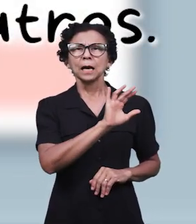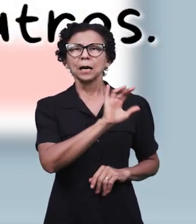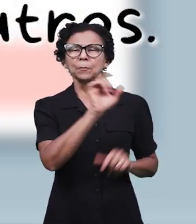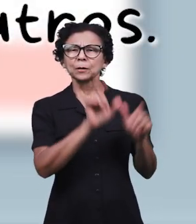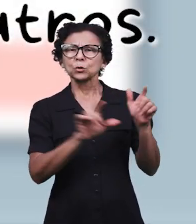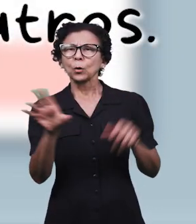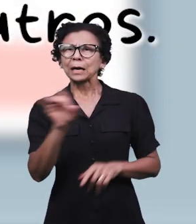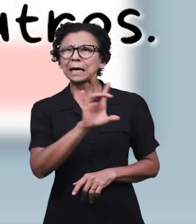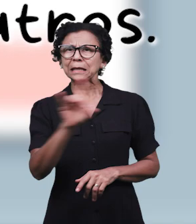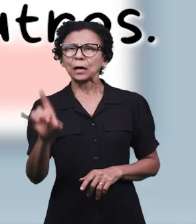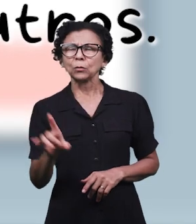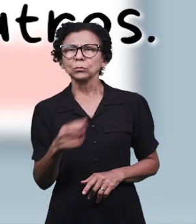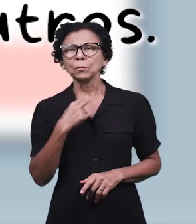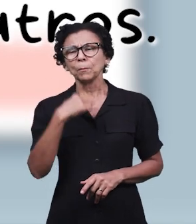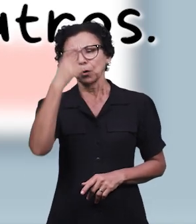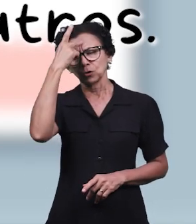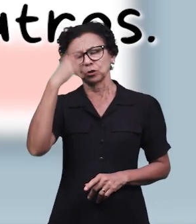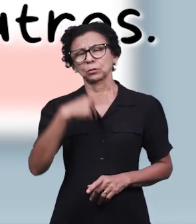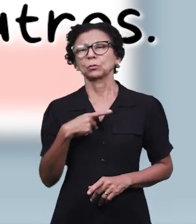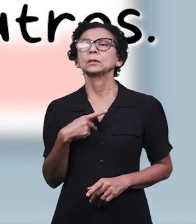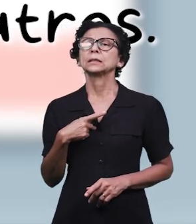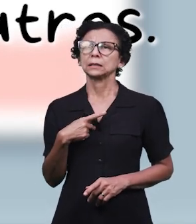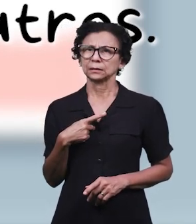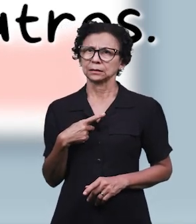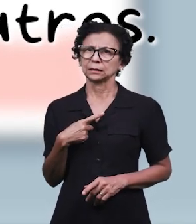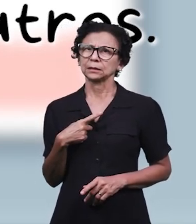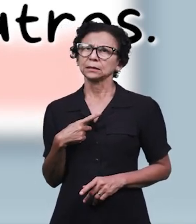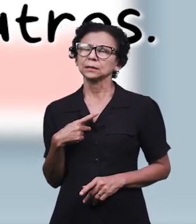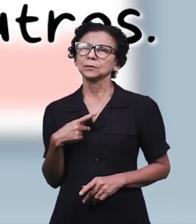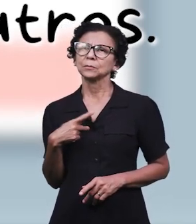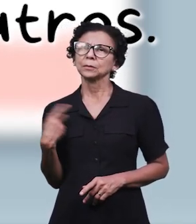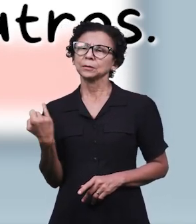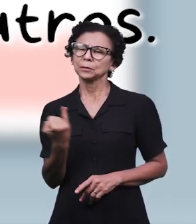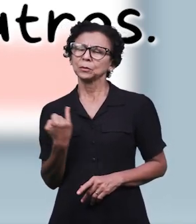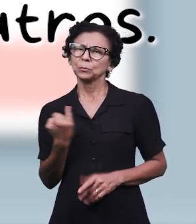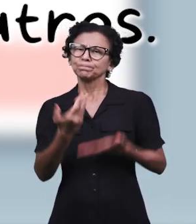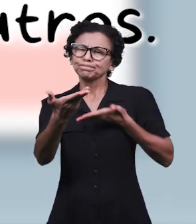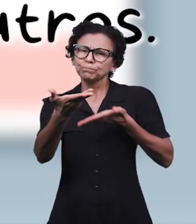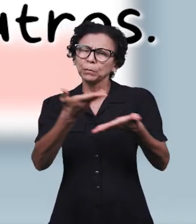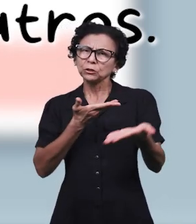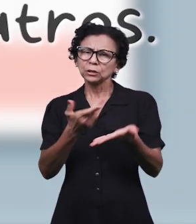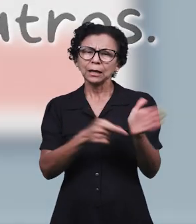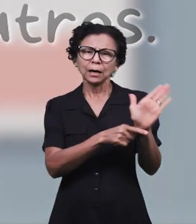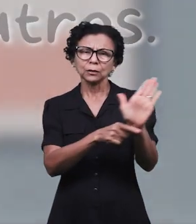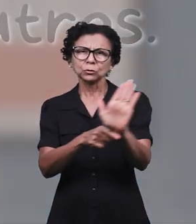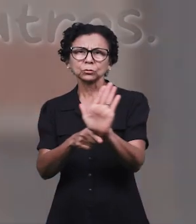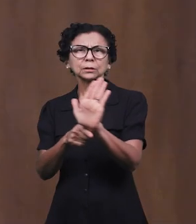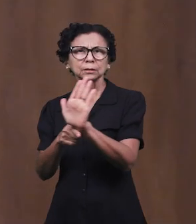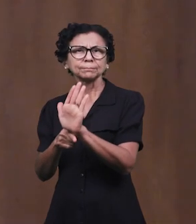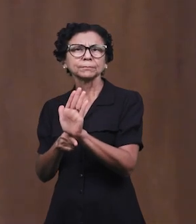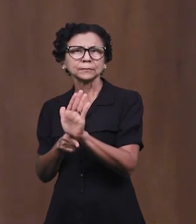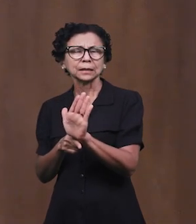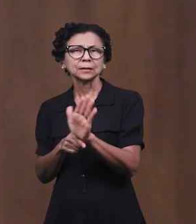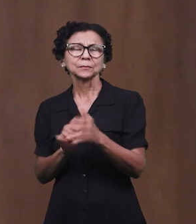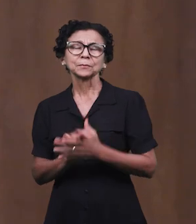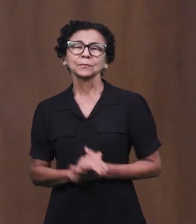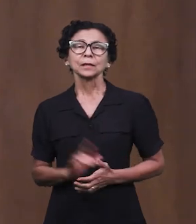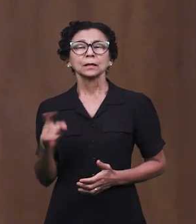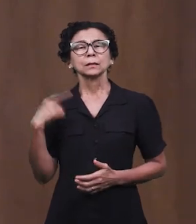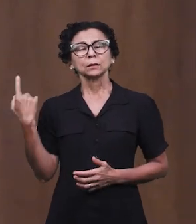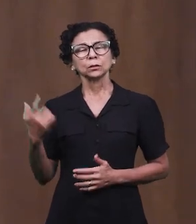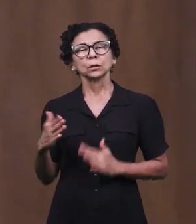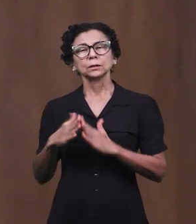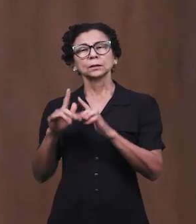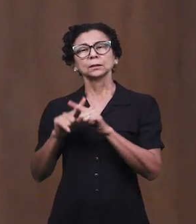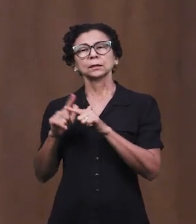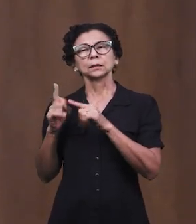seu, mas cada qual também para o que é dos outros. E é assim que nós, como corpo, o fazemos. Da mesma forma, a doutora